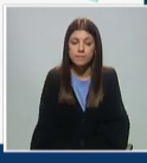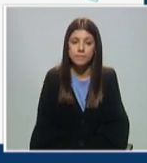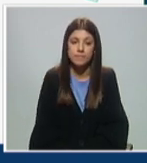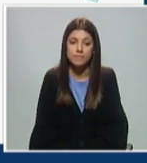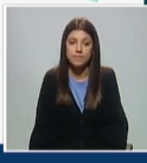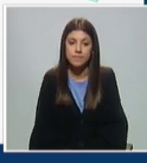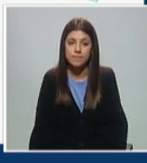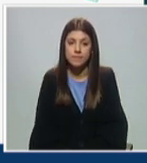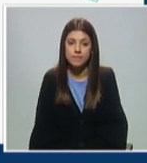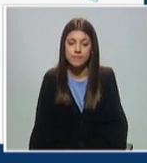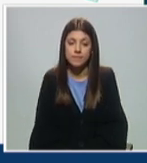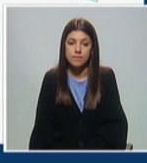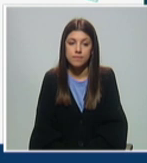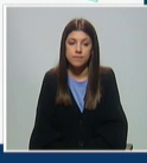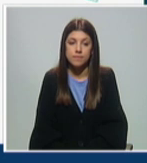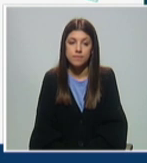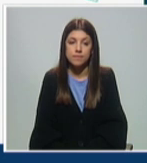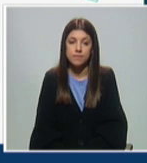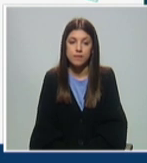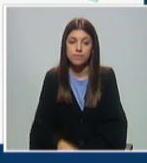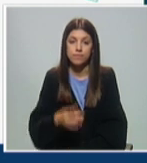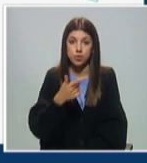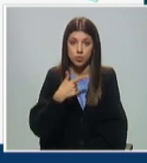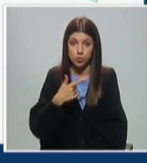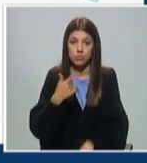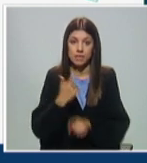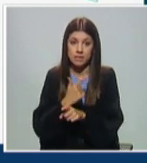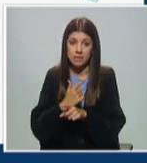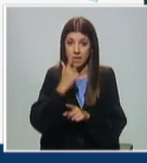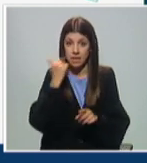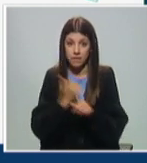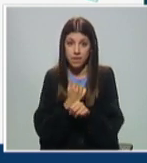negativas houve nesta turma, na atividade 1.